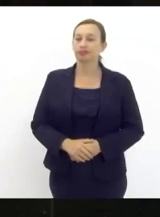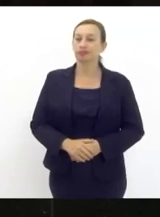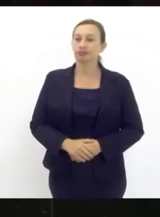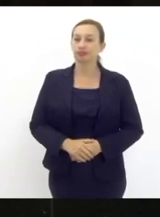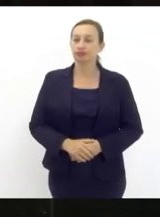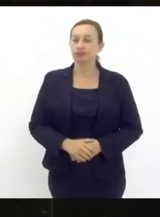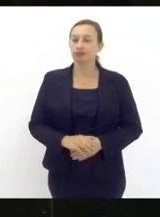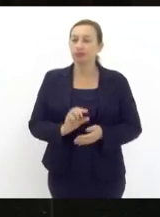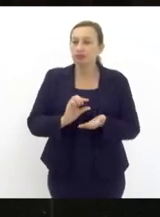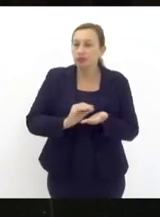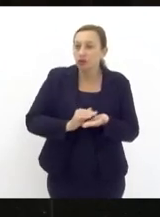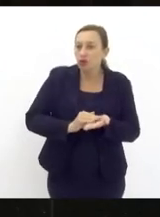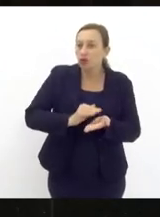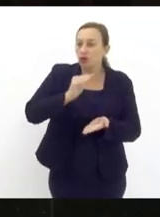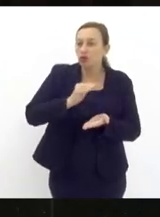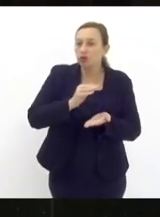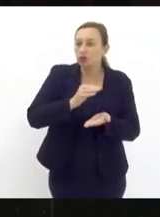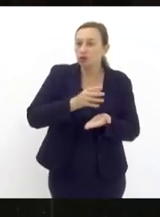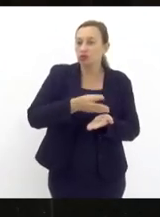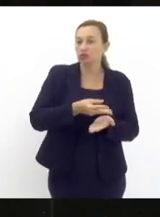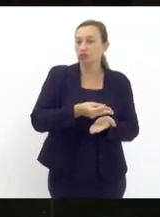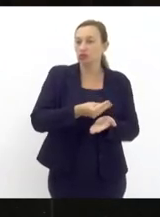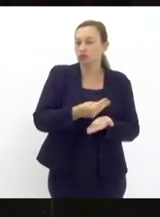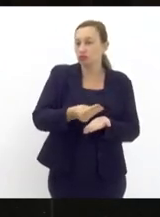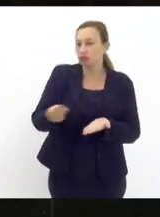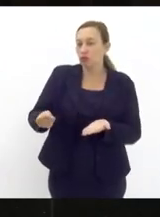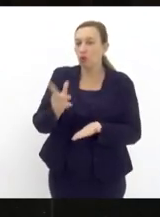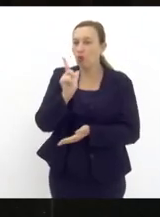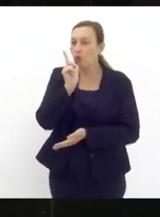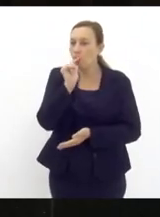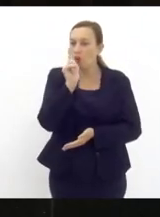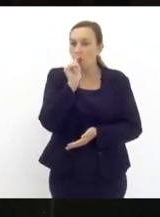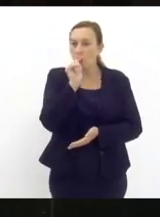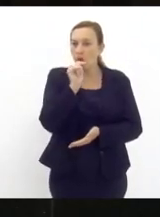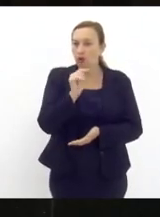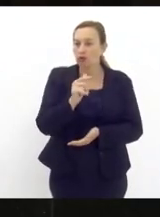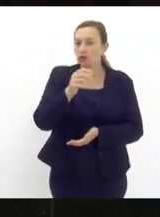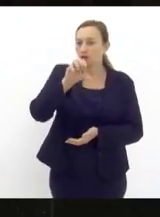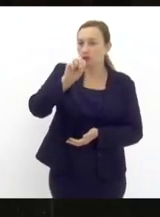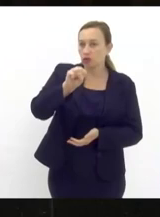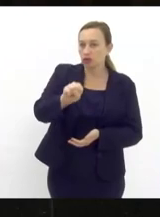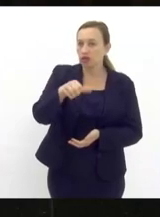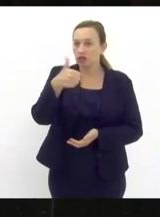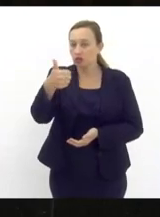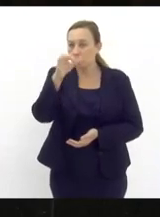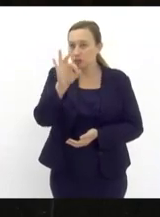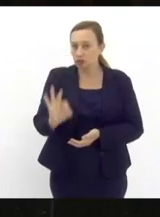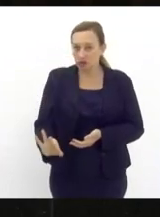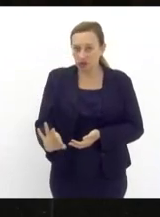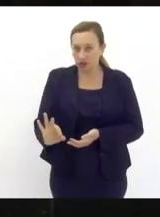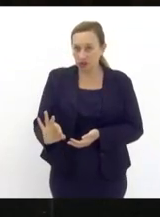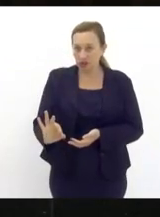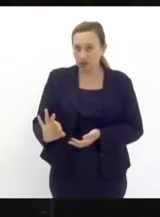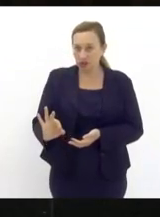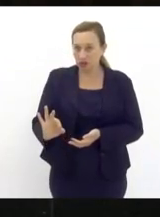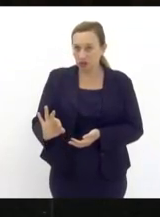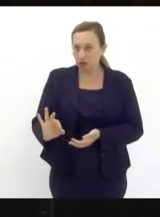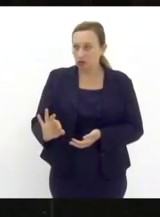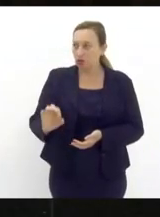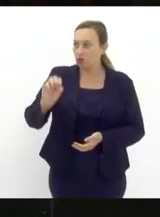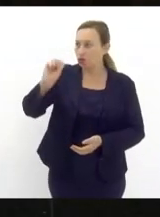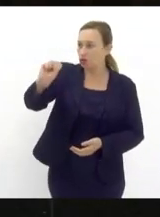o volume de distribuição de água saltou de 81 por cento para os domicílios para